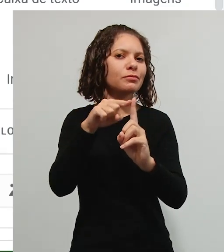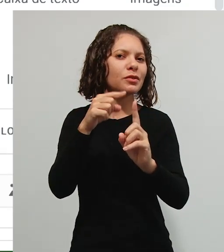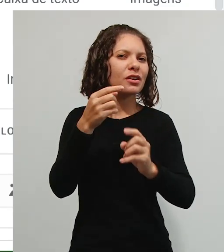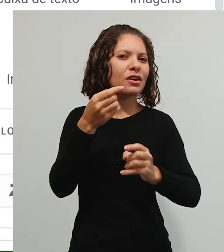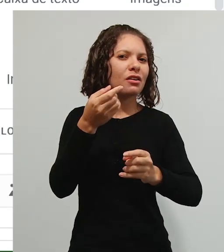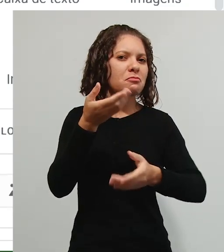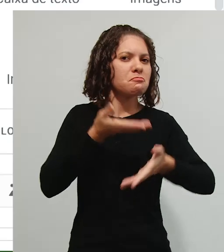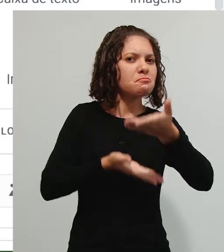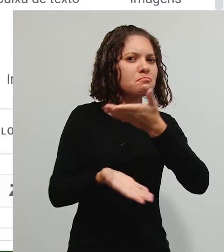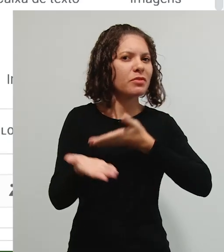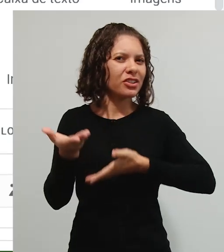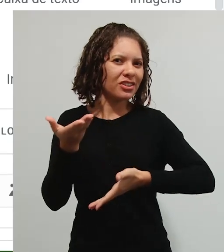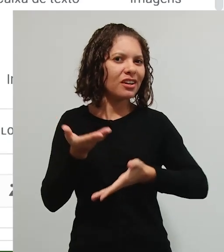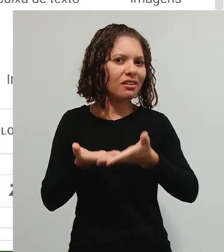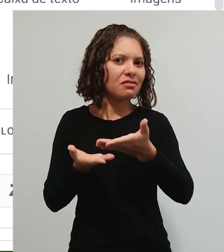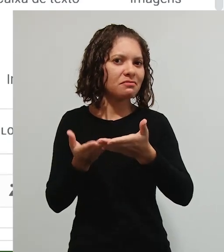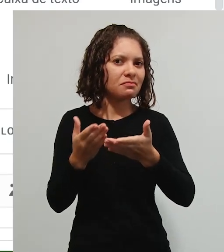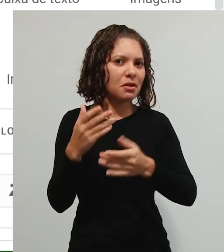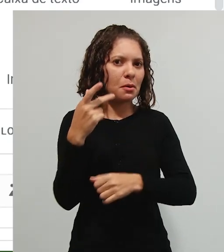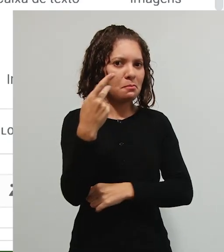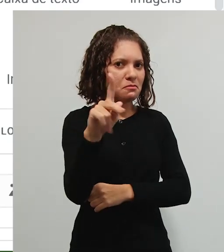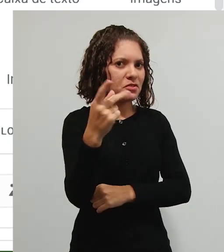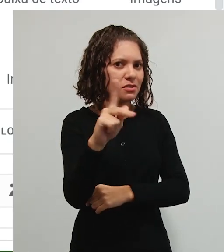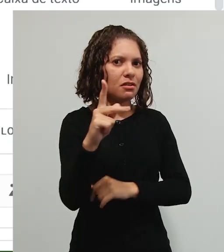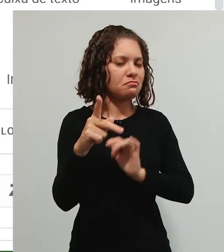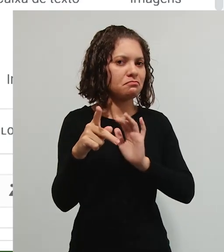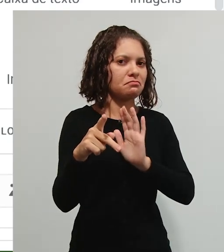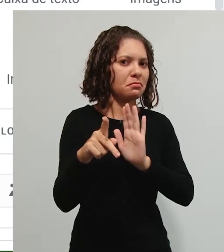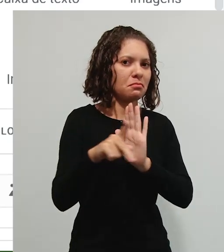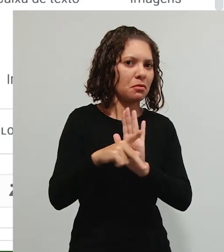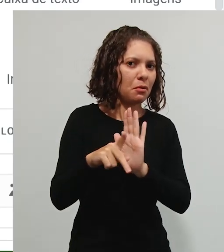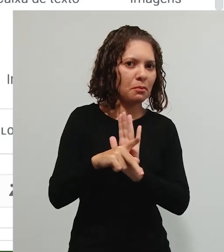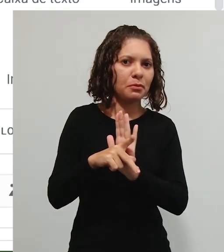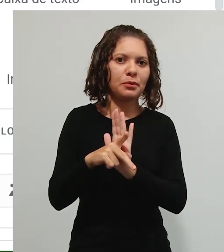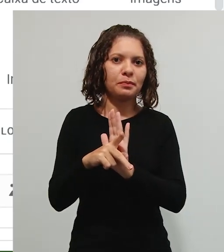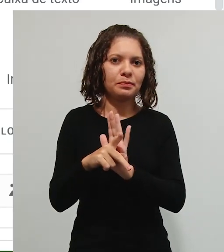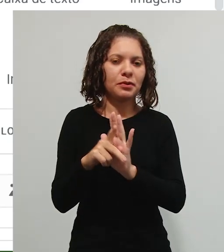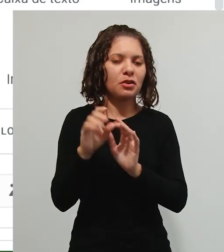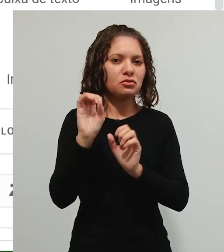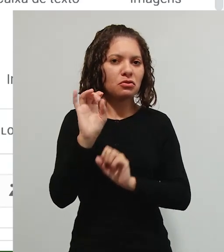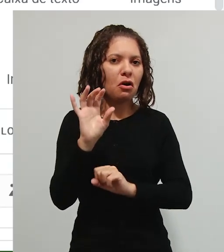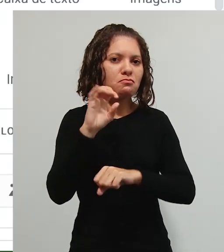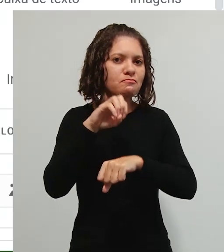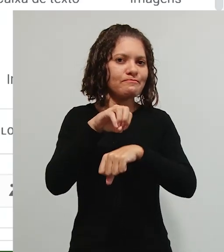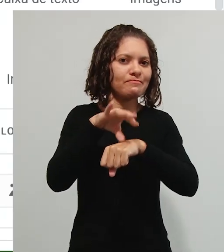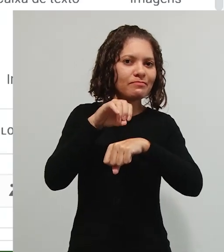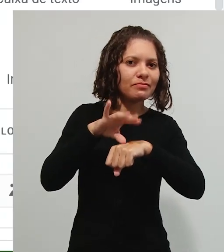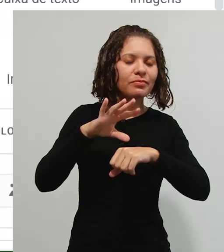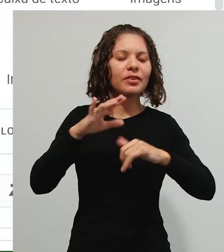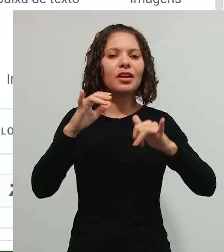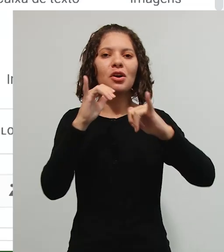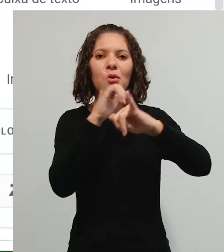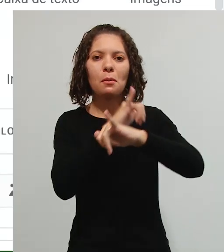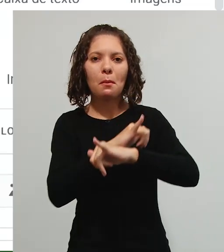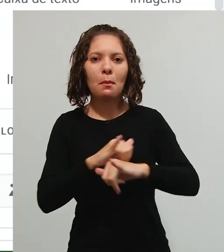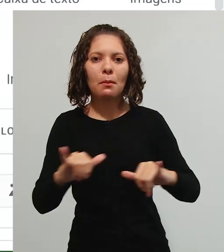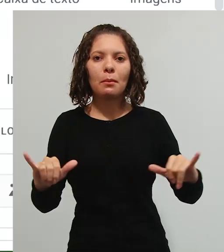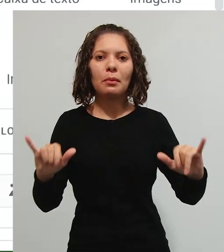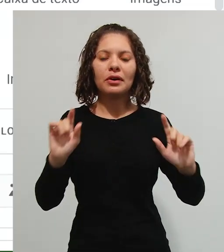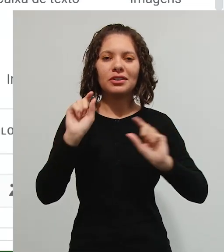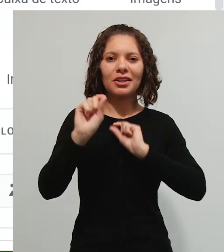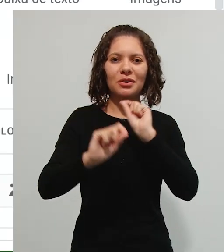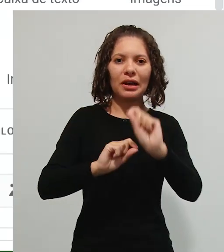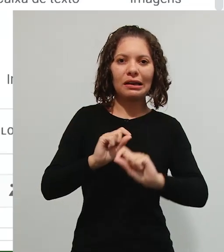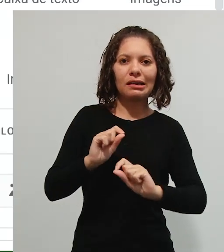né? Compartilhar, eu tô dando uma dica. Compartilhar as